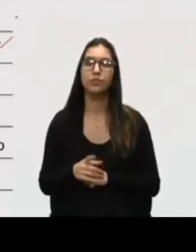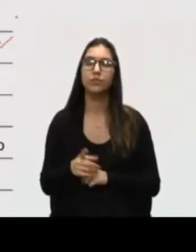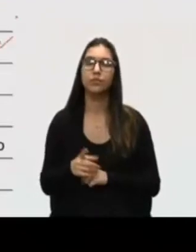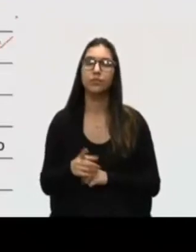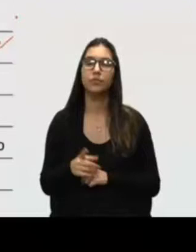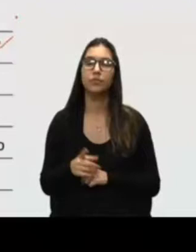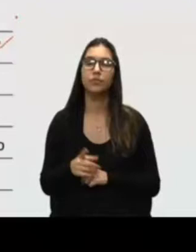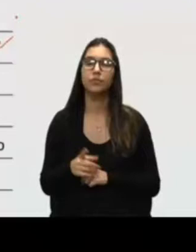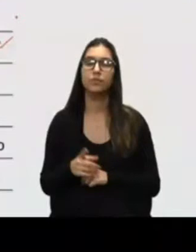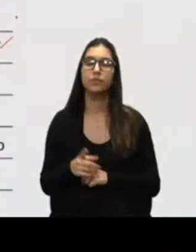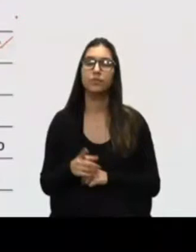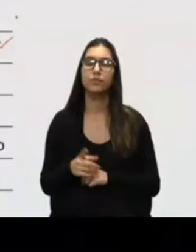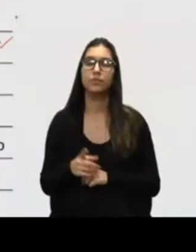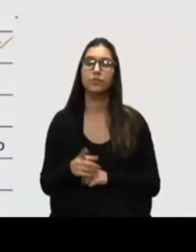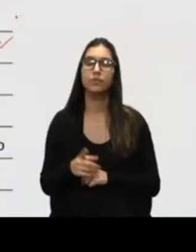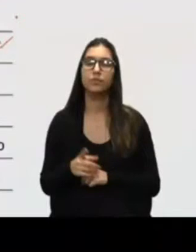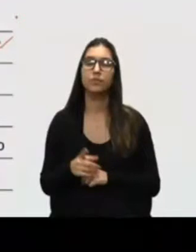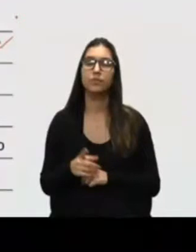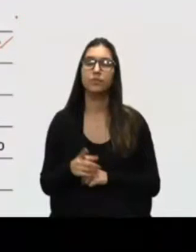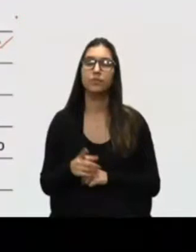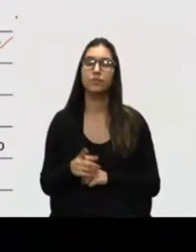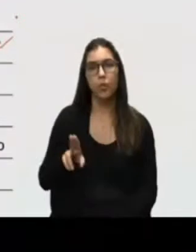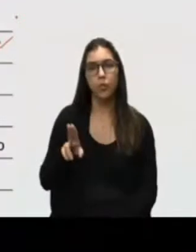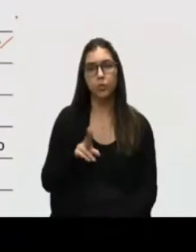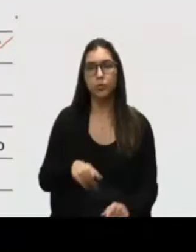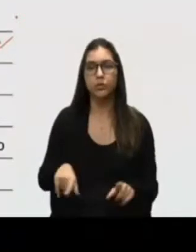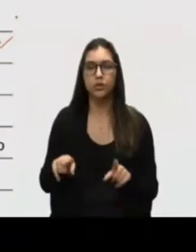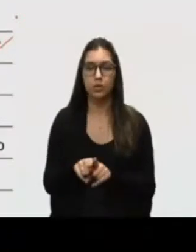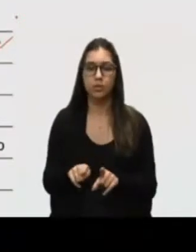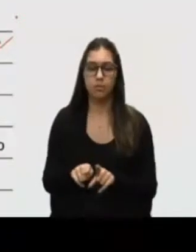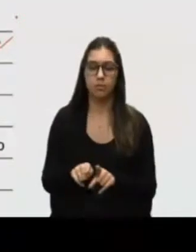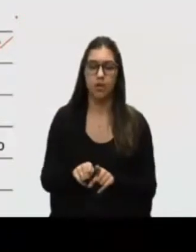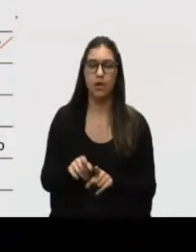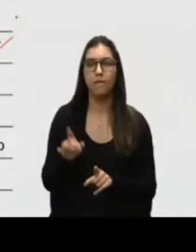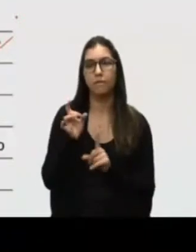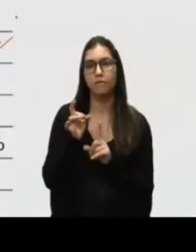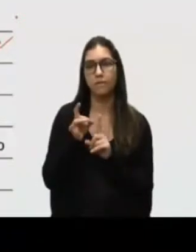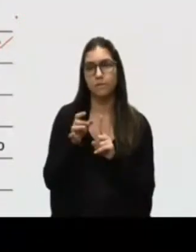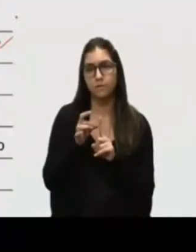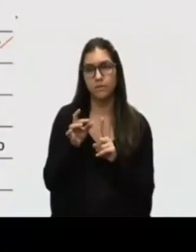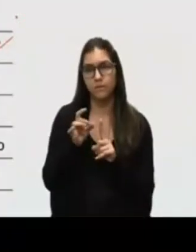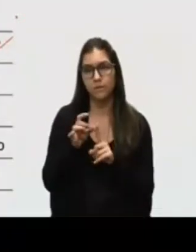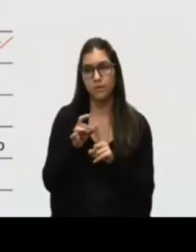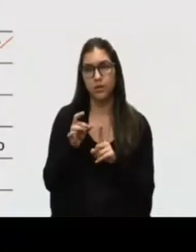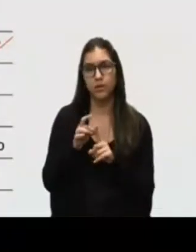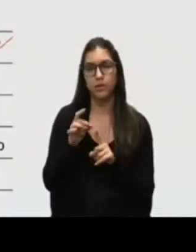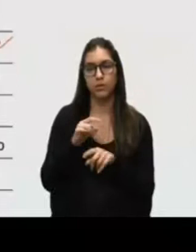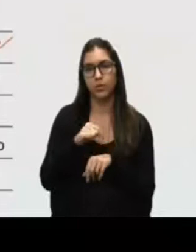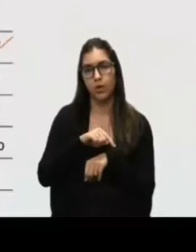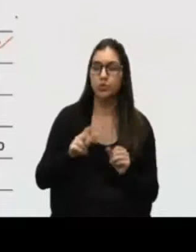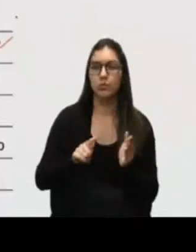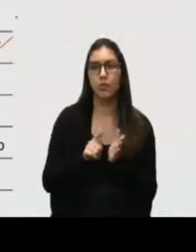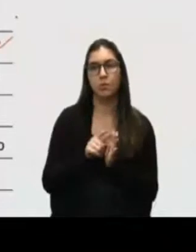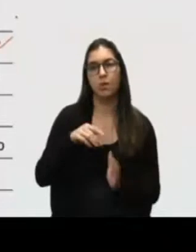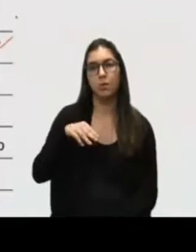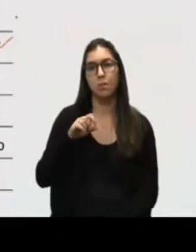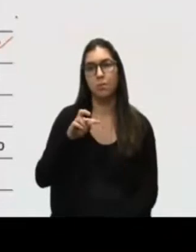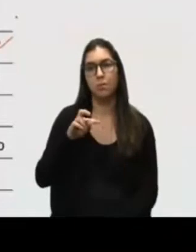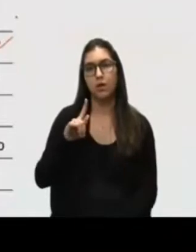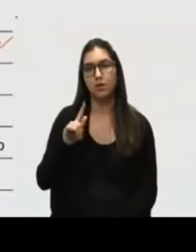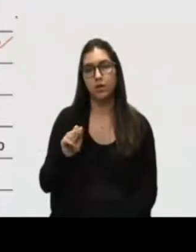forma que não interfira ali durante a pesagem. Então nós podemos utilizar papel manteiga, ou